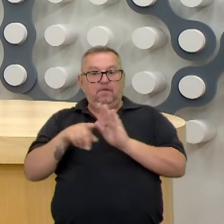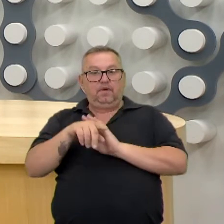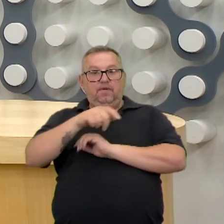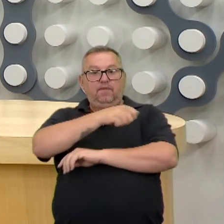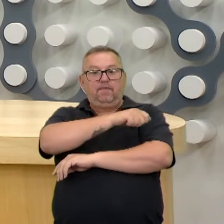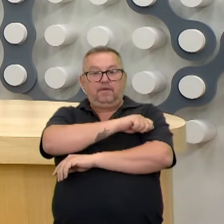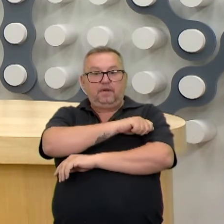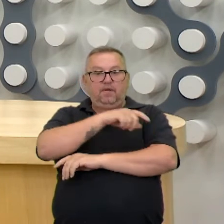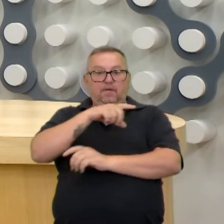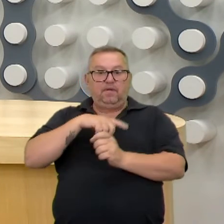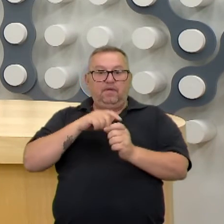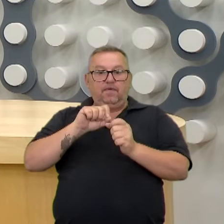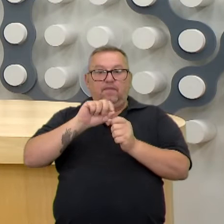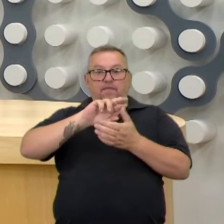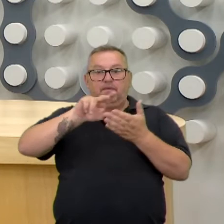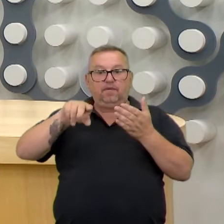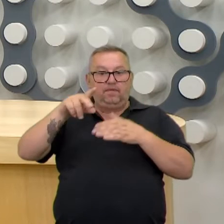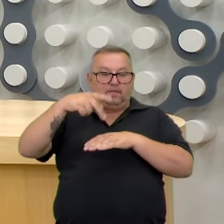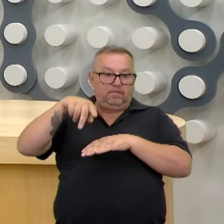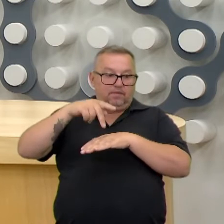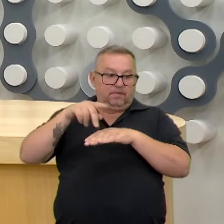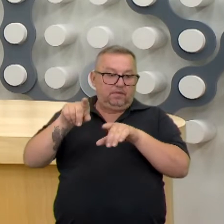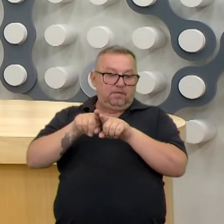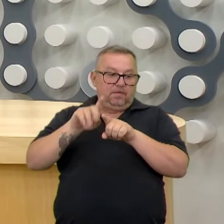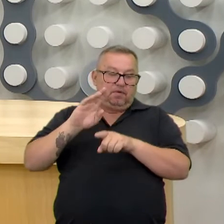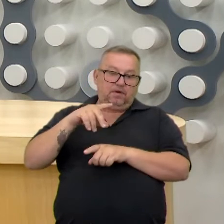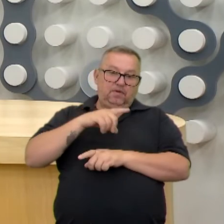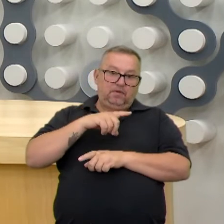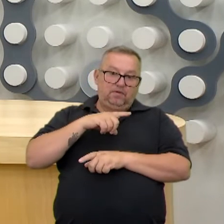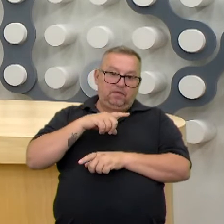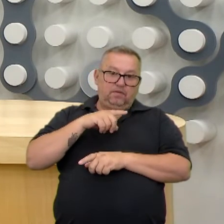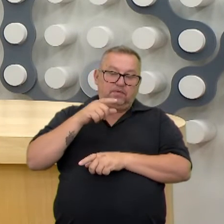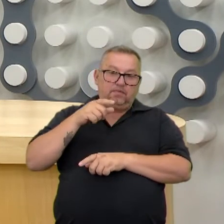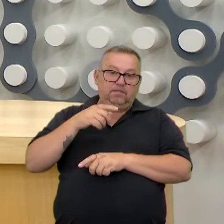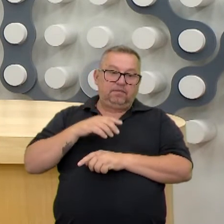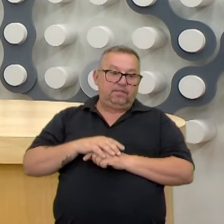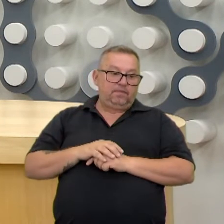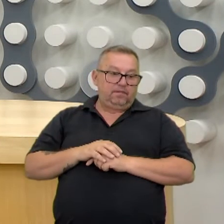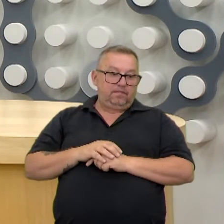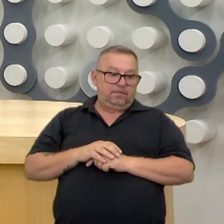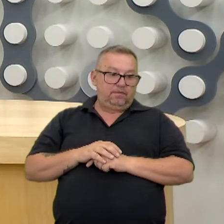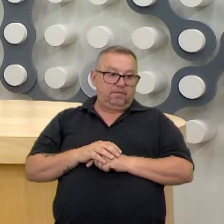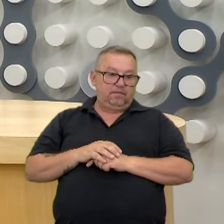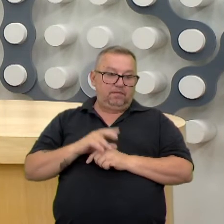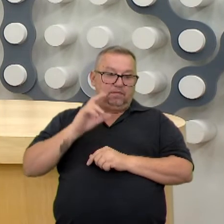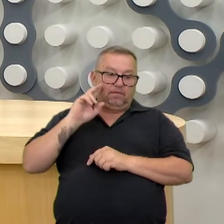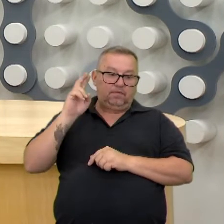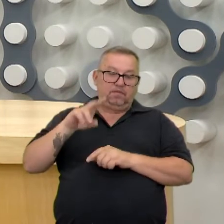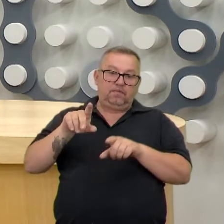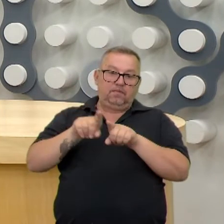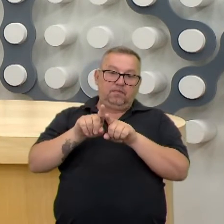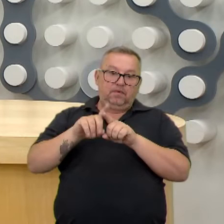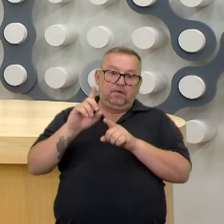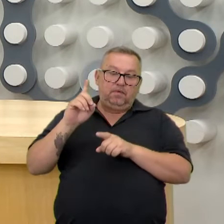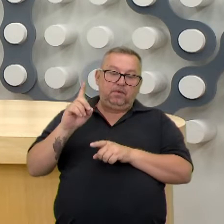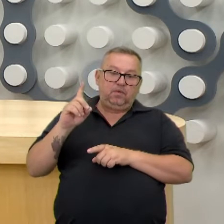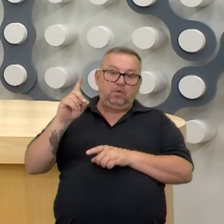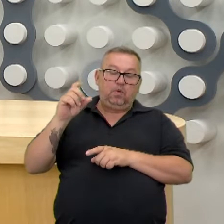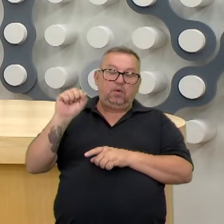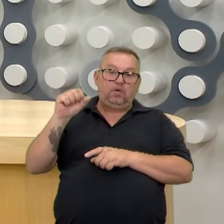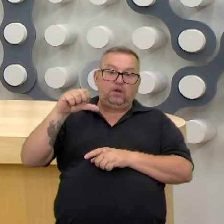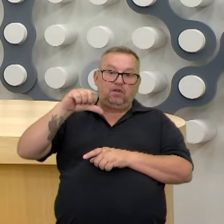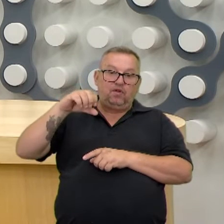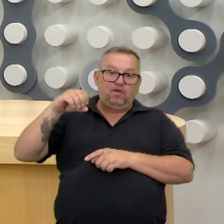feito aí em vários países, naquela época já se tinha essa intenção aí. Né? Depois teve lá o outro em 1890,